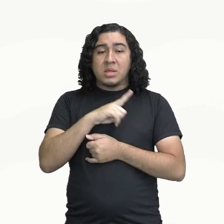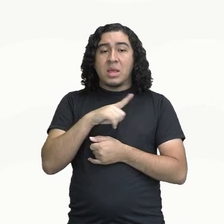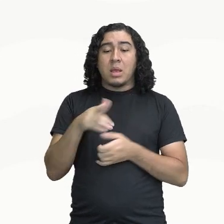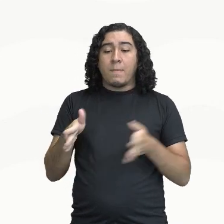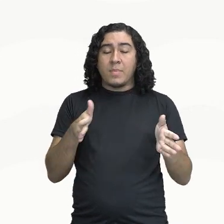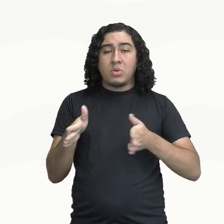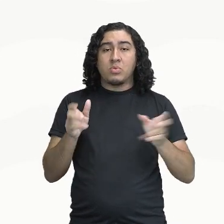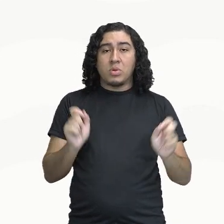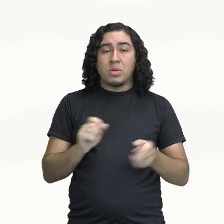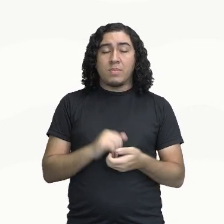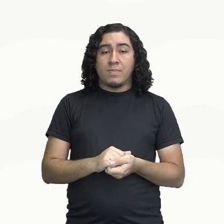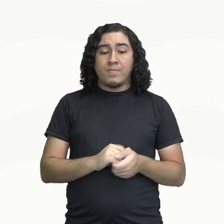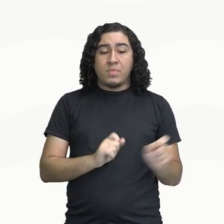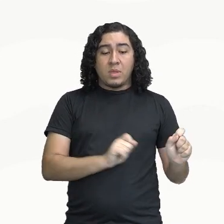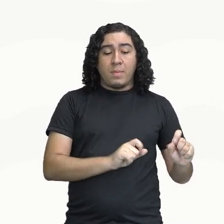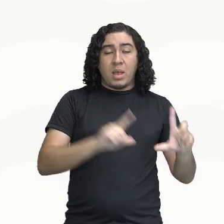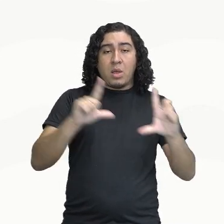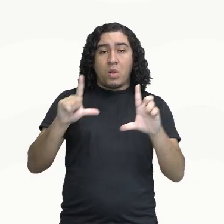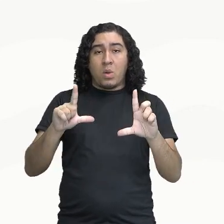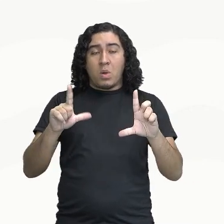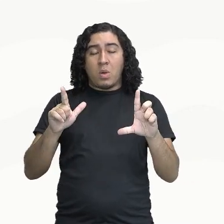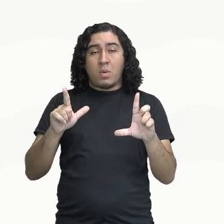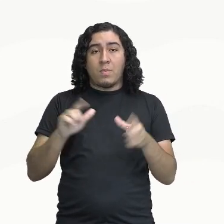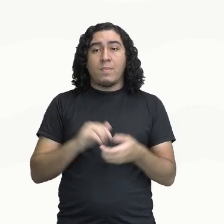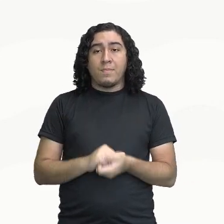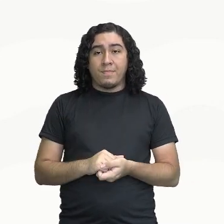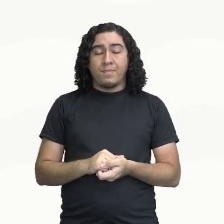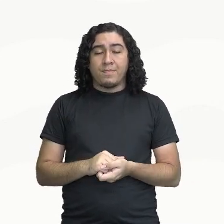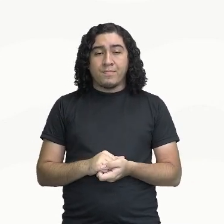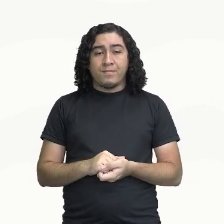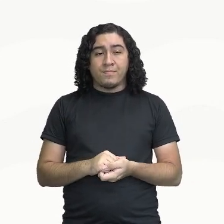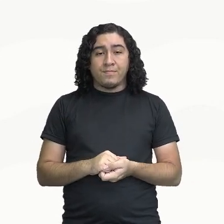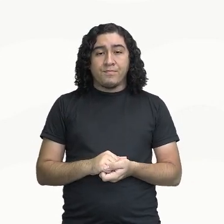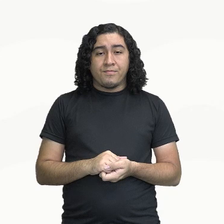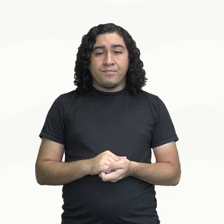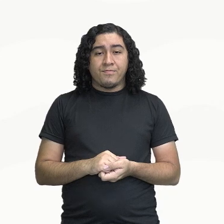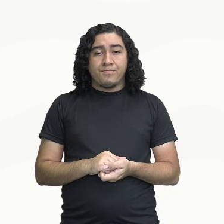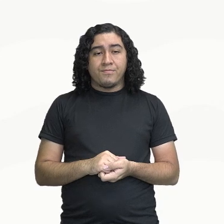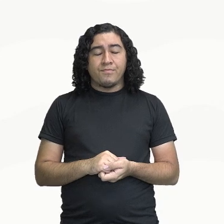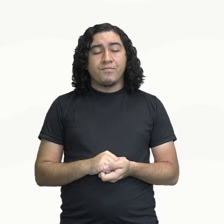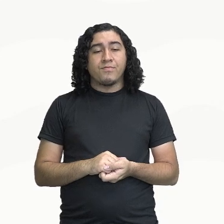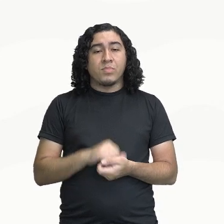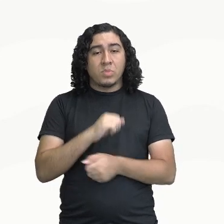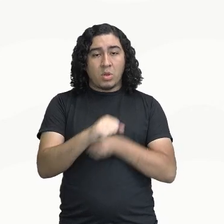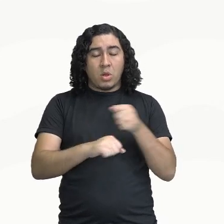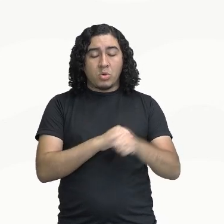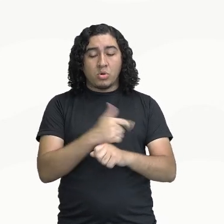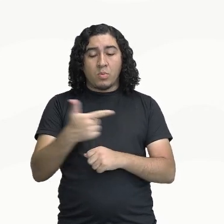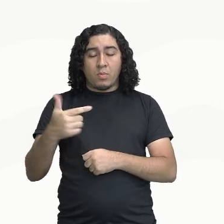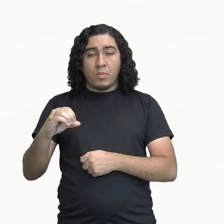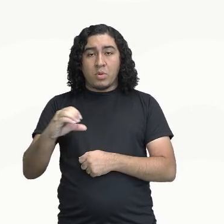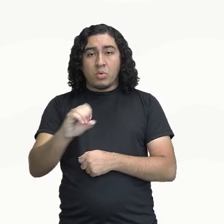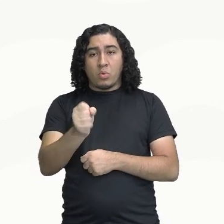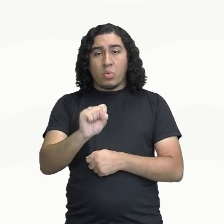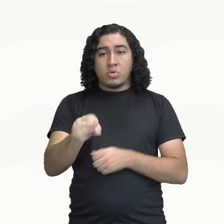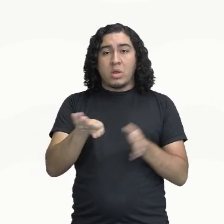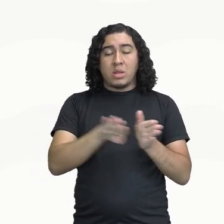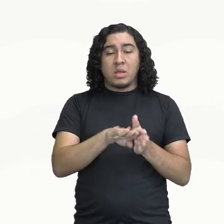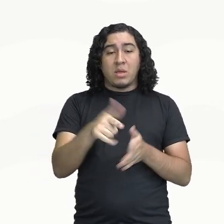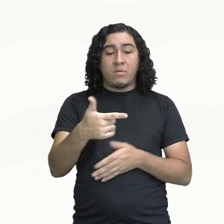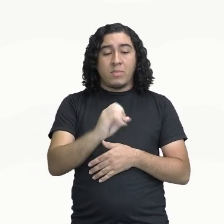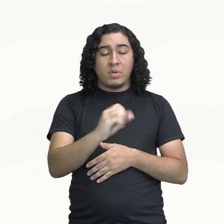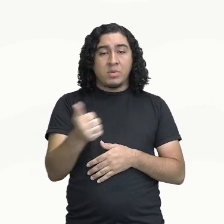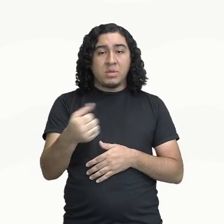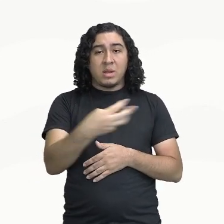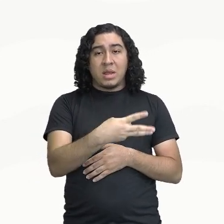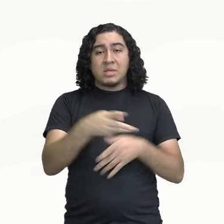ordem crescente, como eu tenho aí de 2008 até 2013, observem aqui